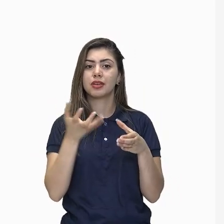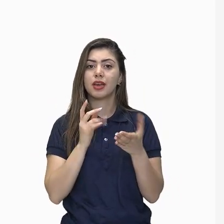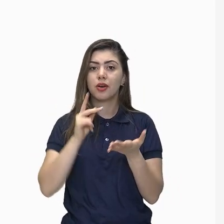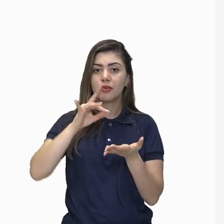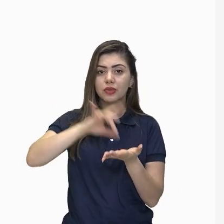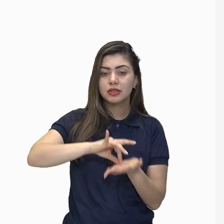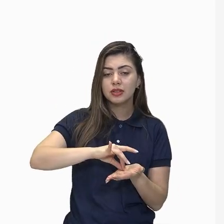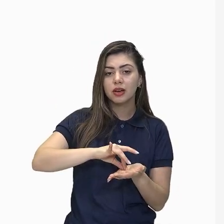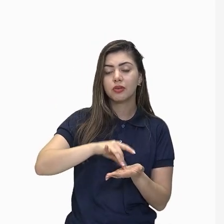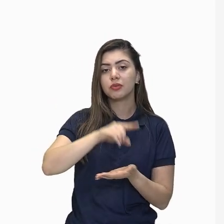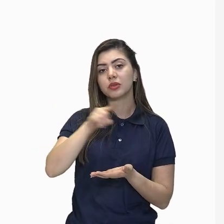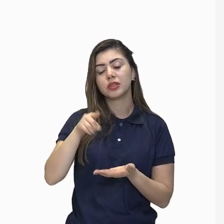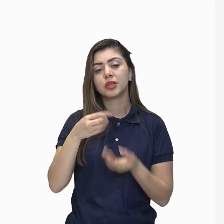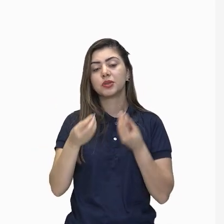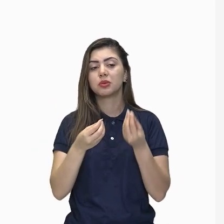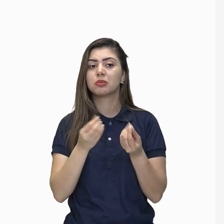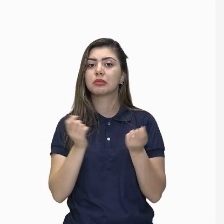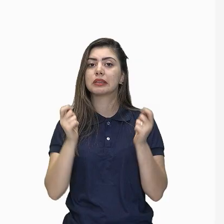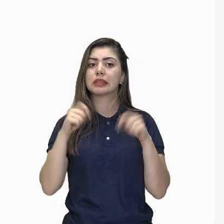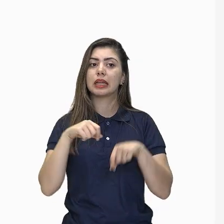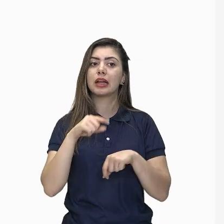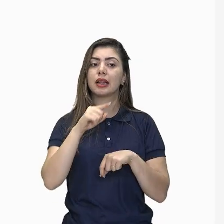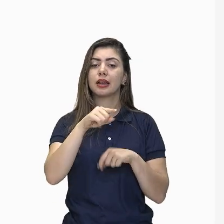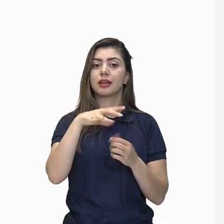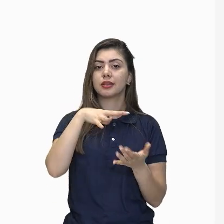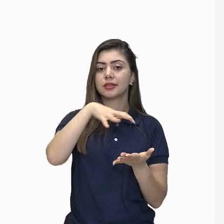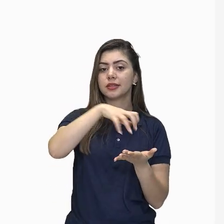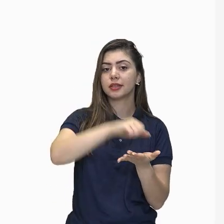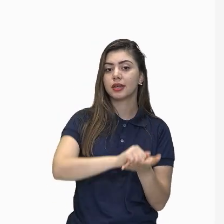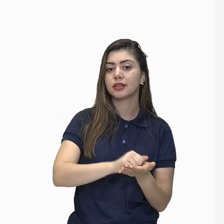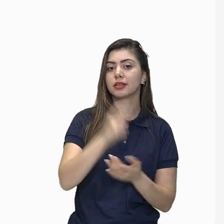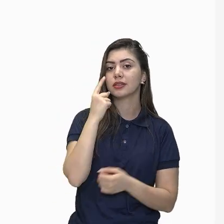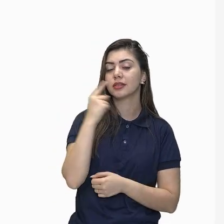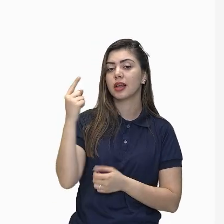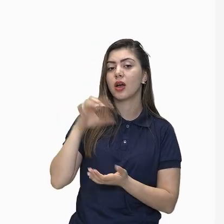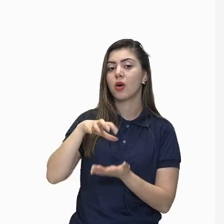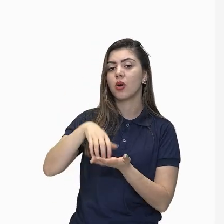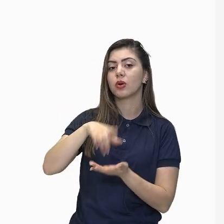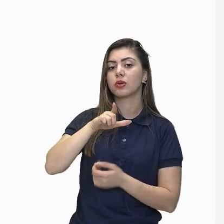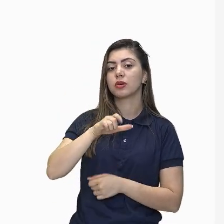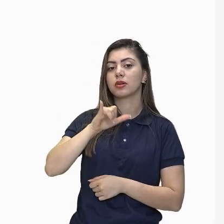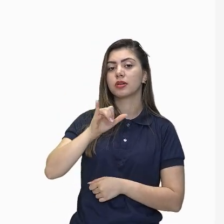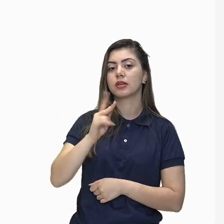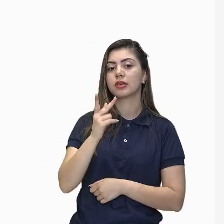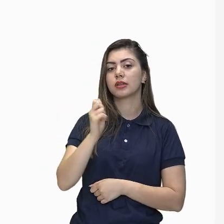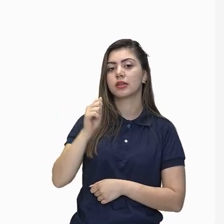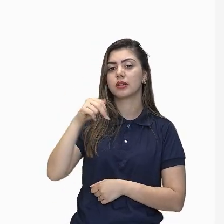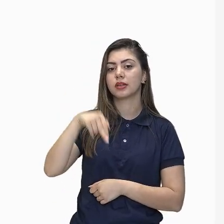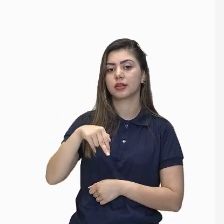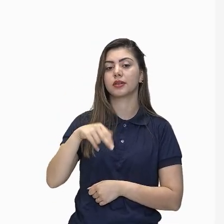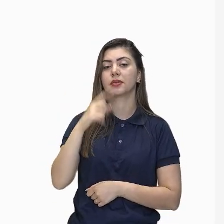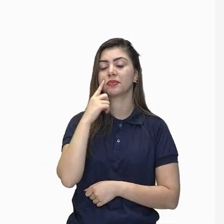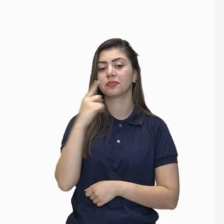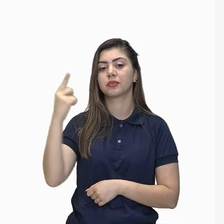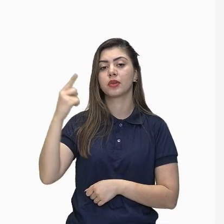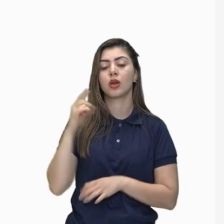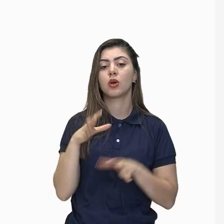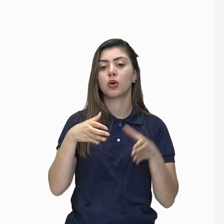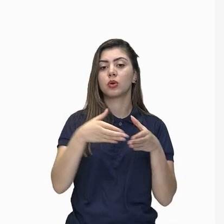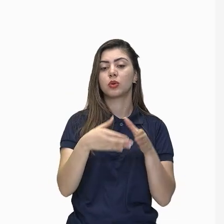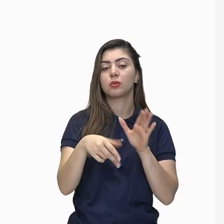pode também se associar à LIHAM, que é a Liga de Handebol